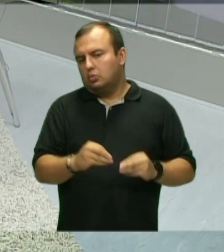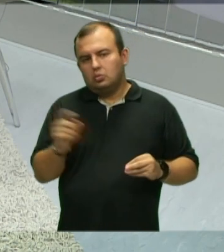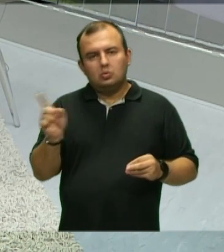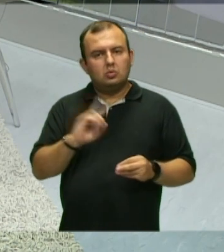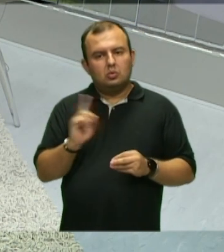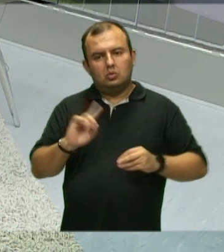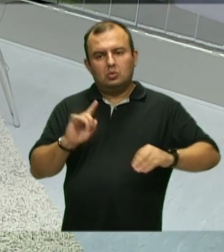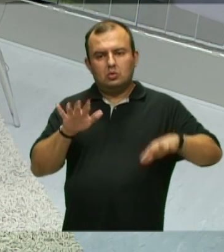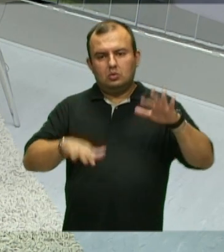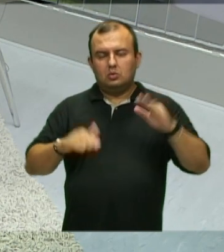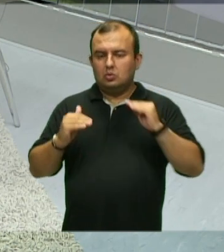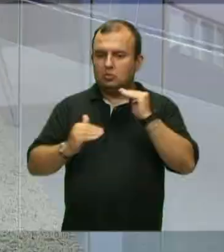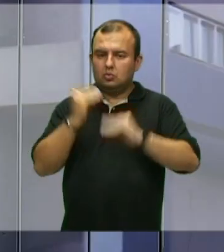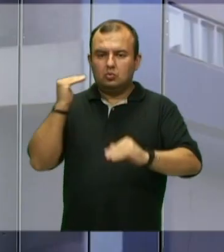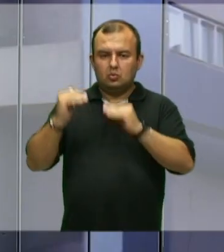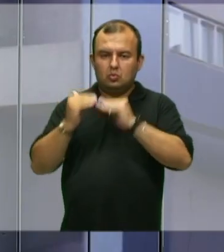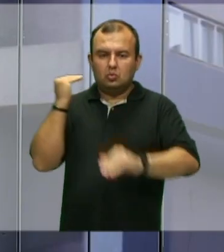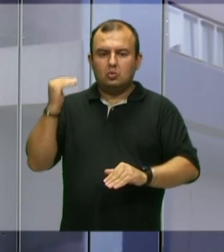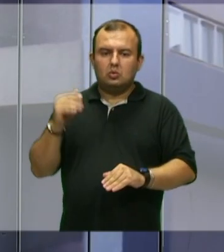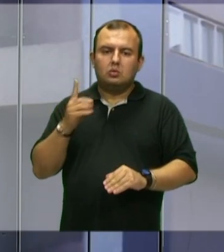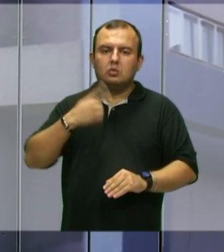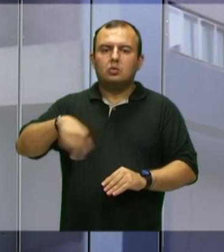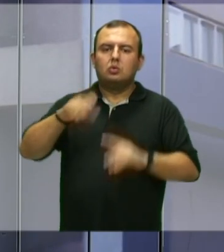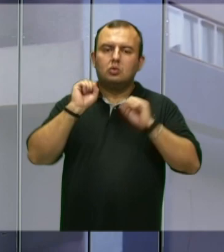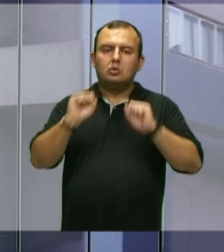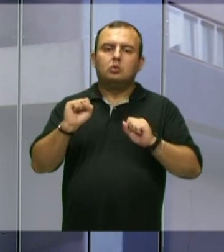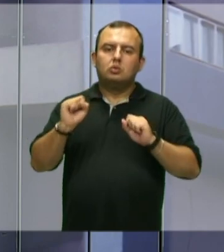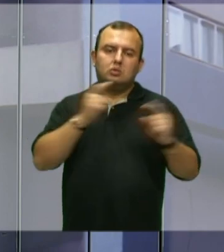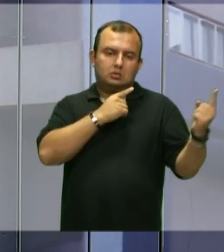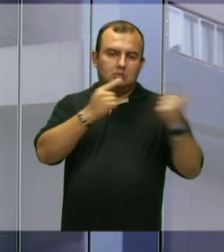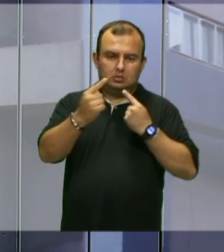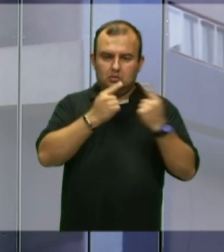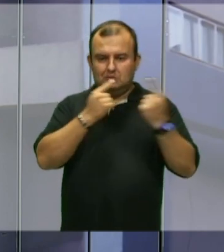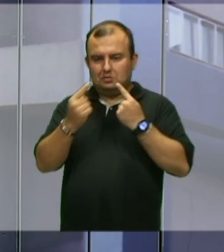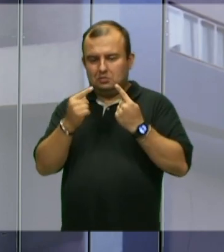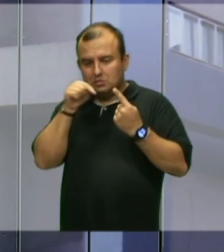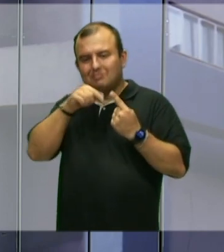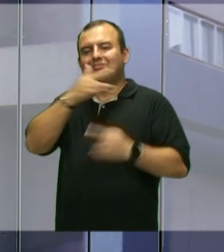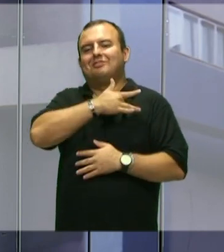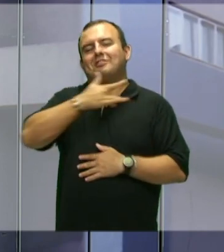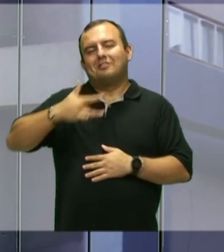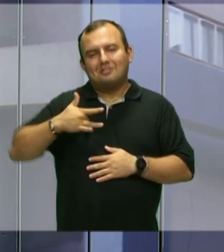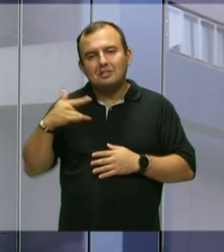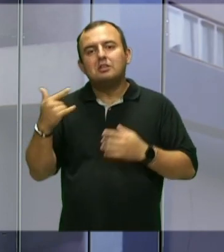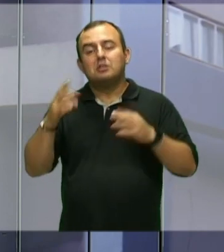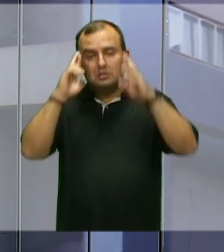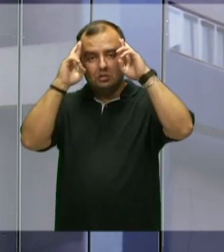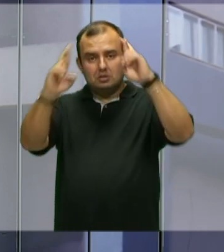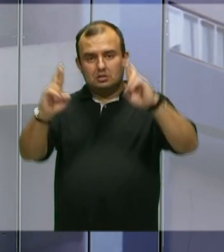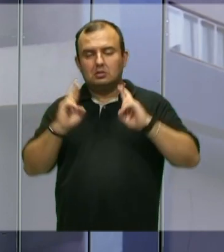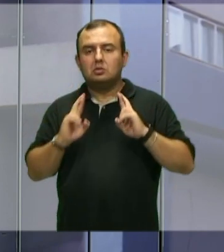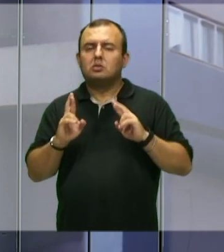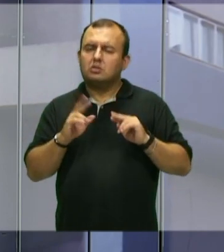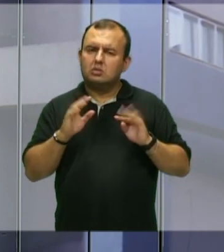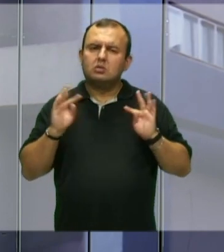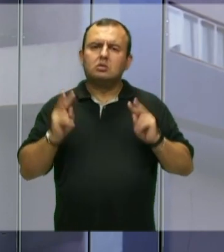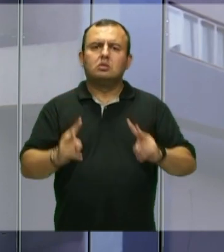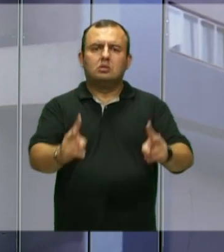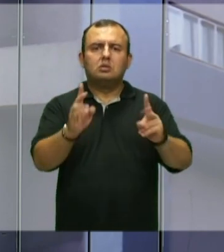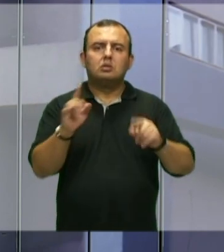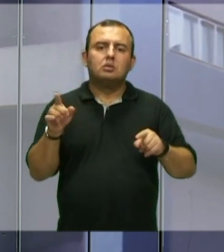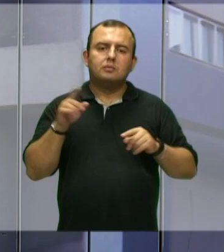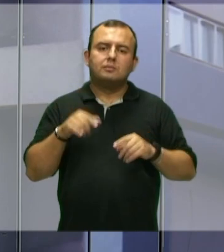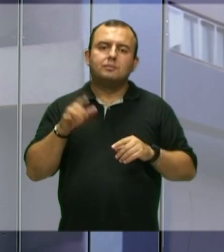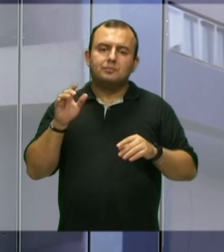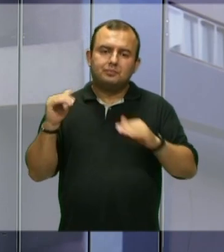né? Muitas vezes a gente vai discordar, mas para que a gente possa ter esse diálogo sadio, respeitando um ao outro, para que a gente